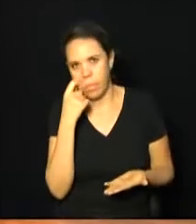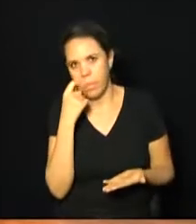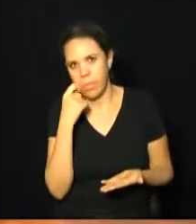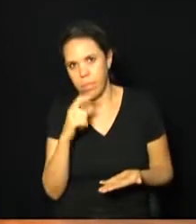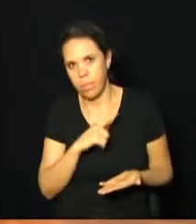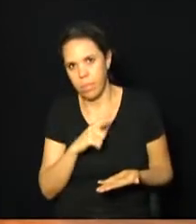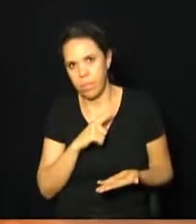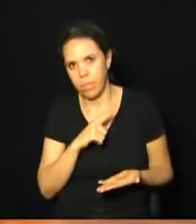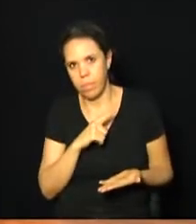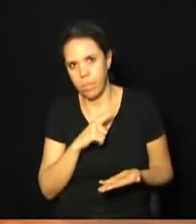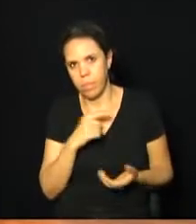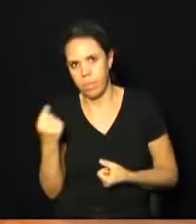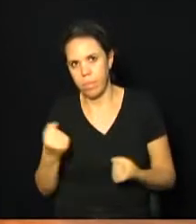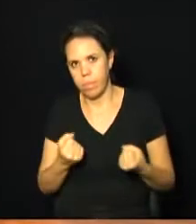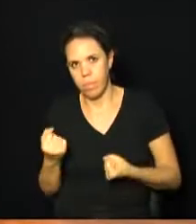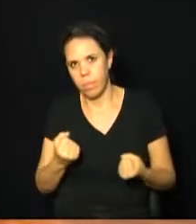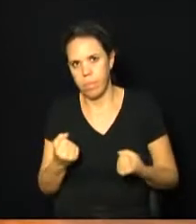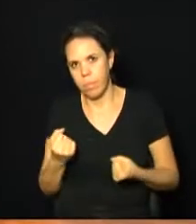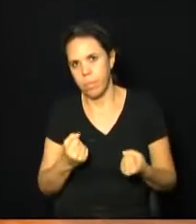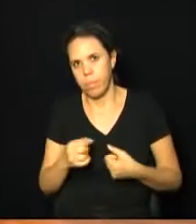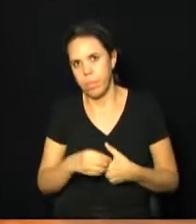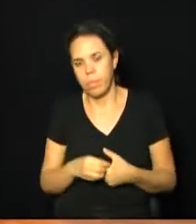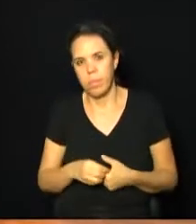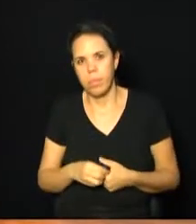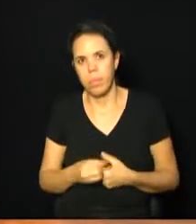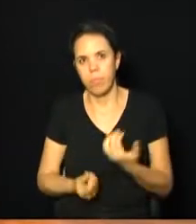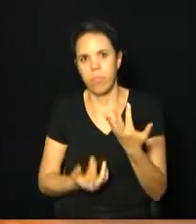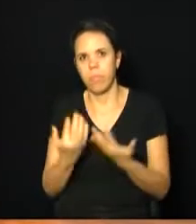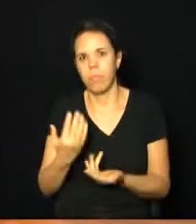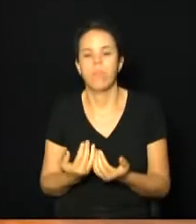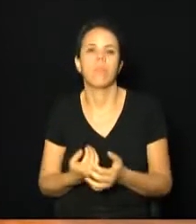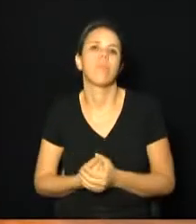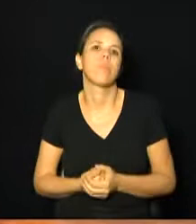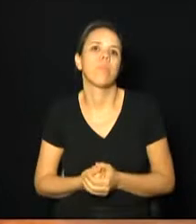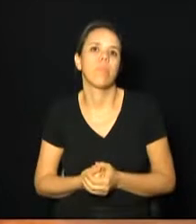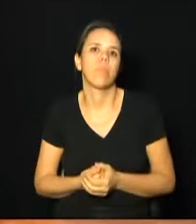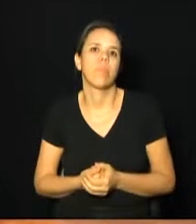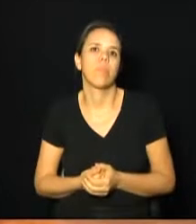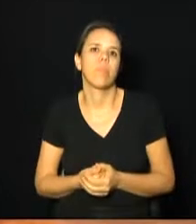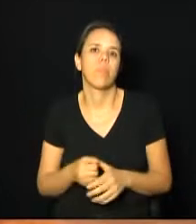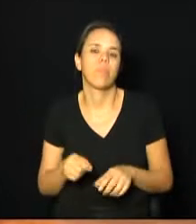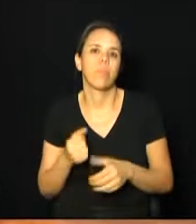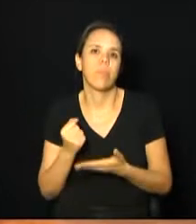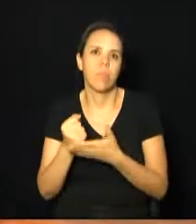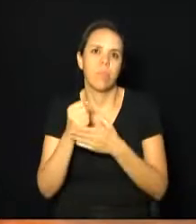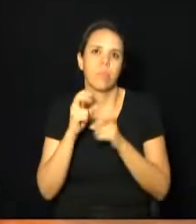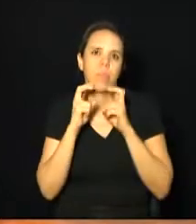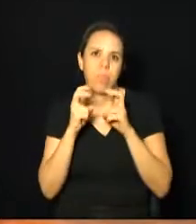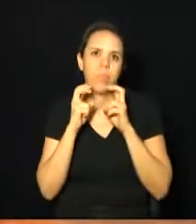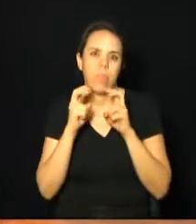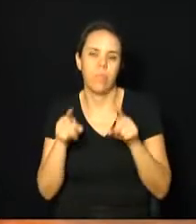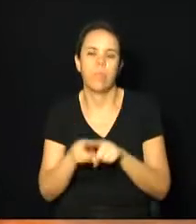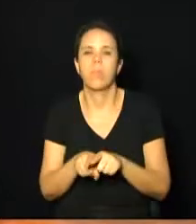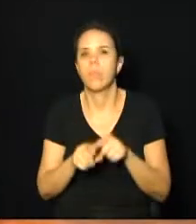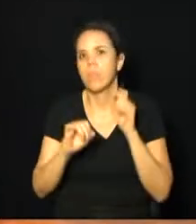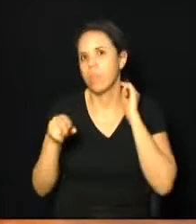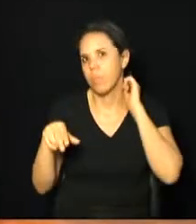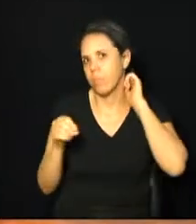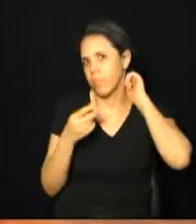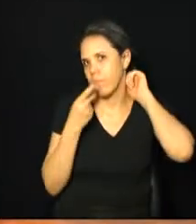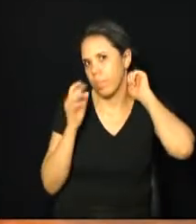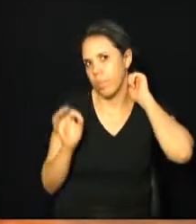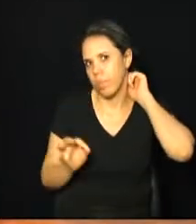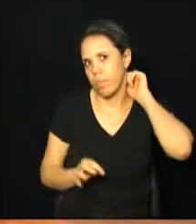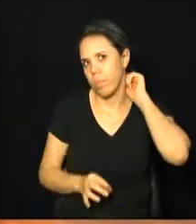vai ter, além do carro de incêndio, a viatura de resgate, porque o Juliano vai falar com